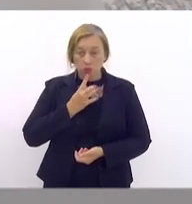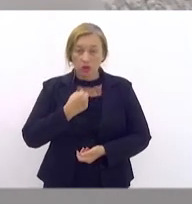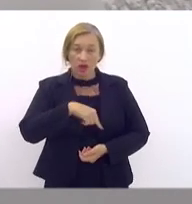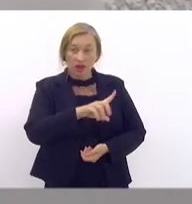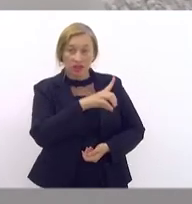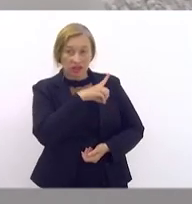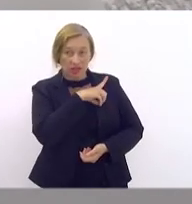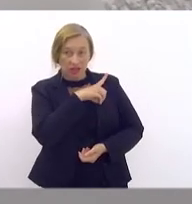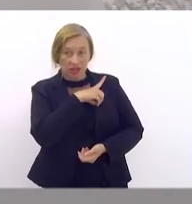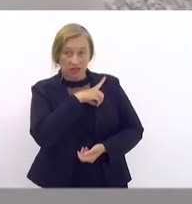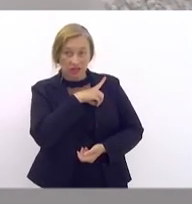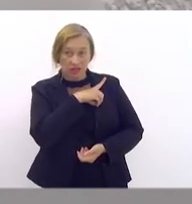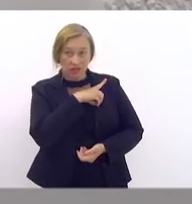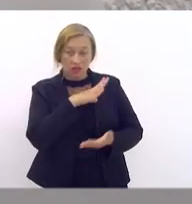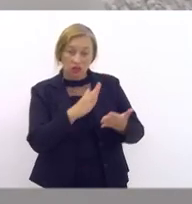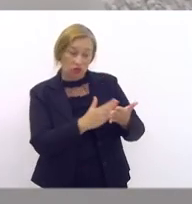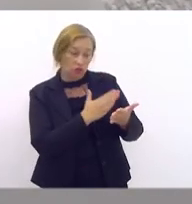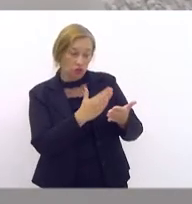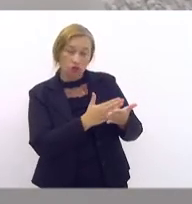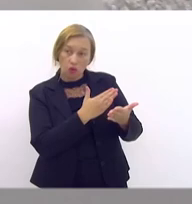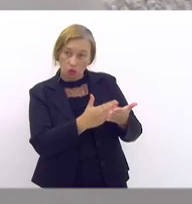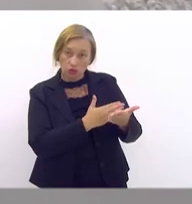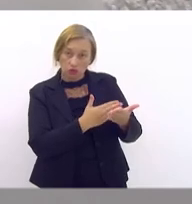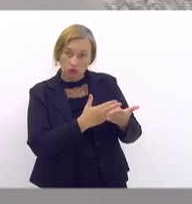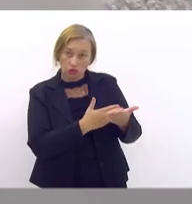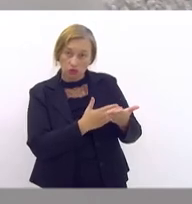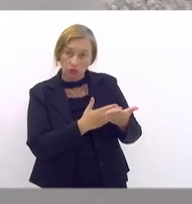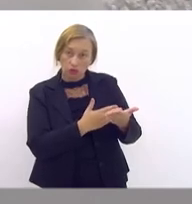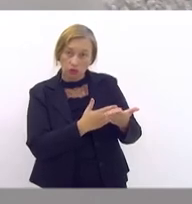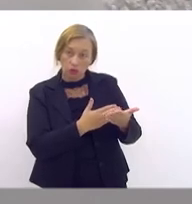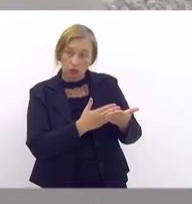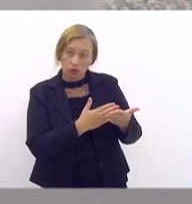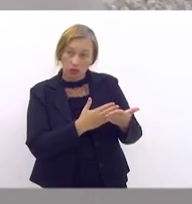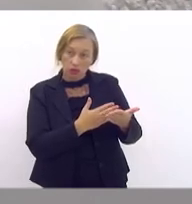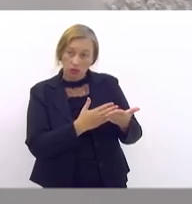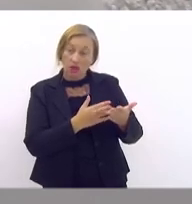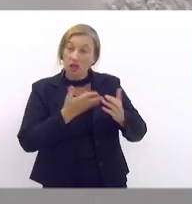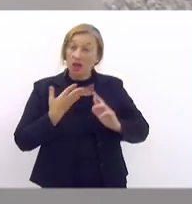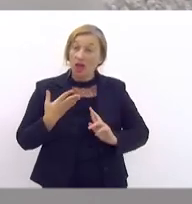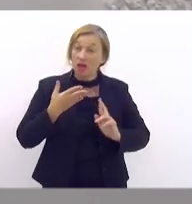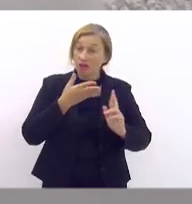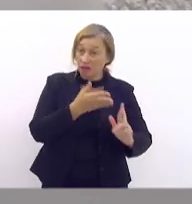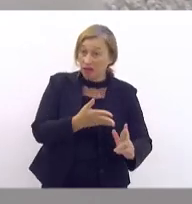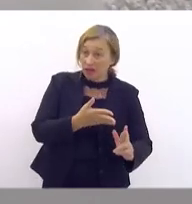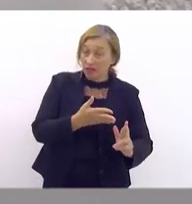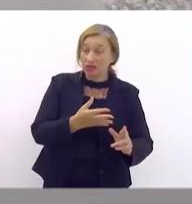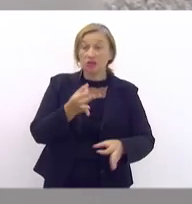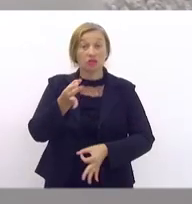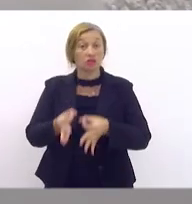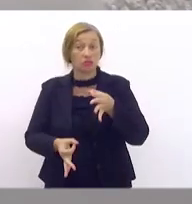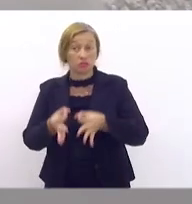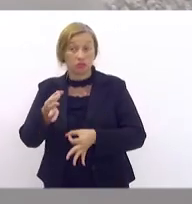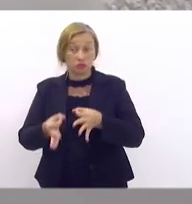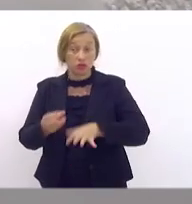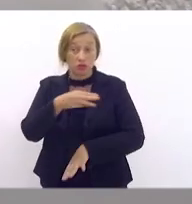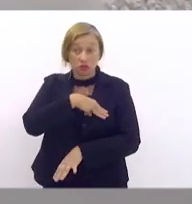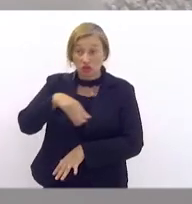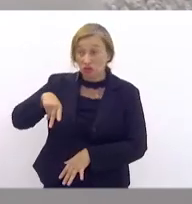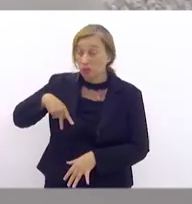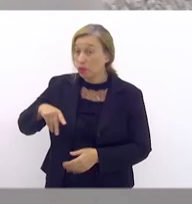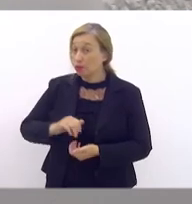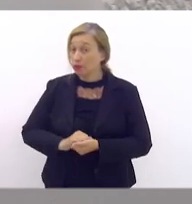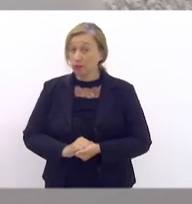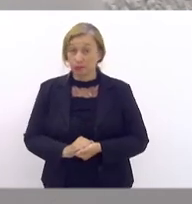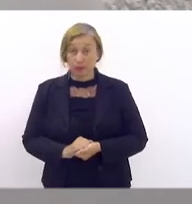polícia através de um showup ele se replica ele é referendado pelo Ministério Público ele é